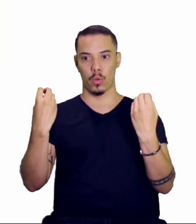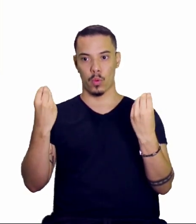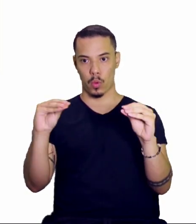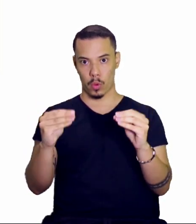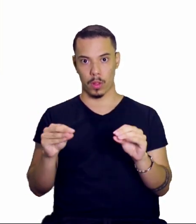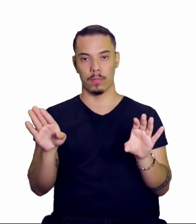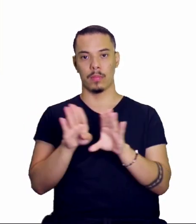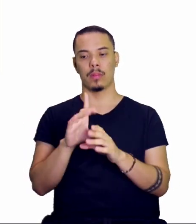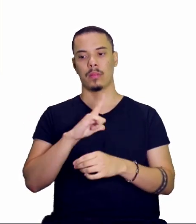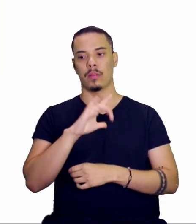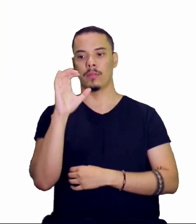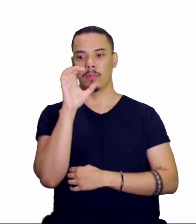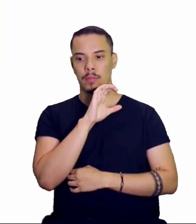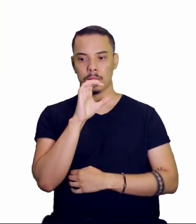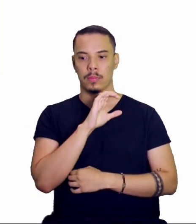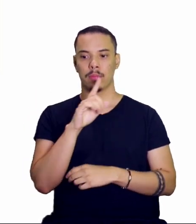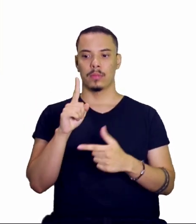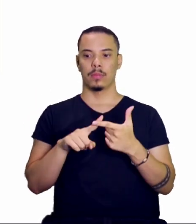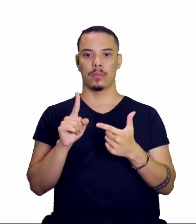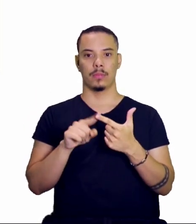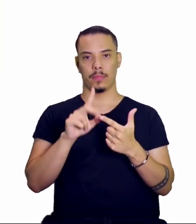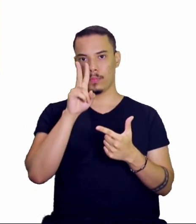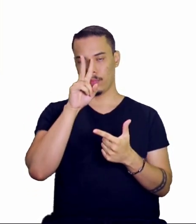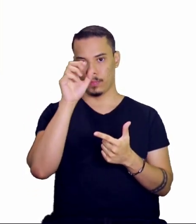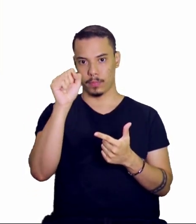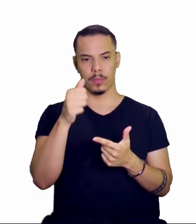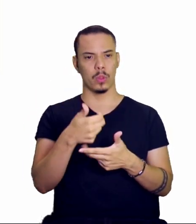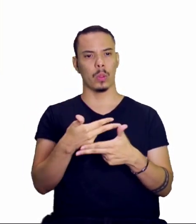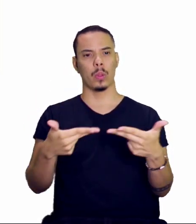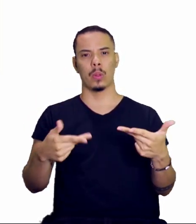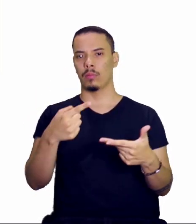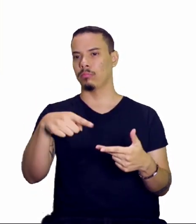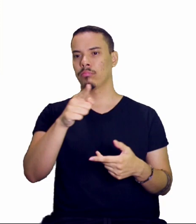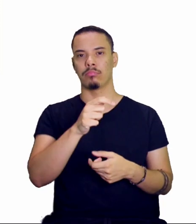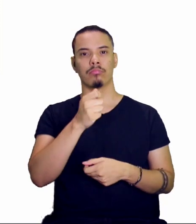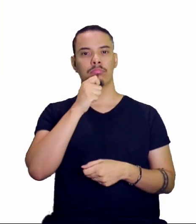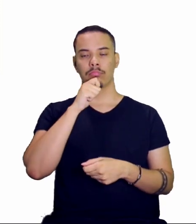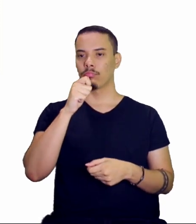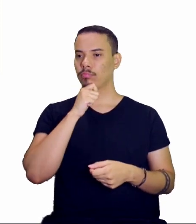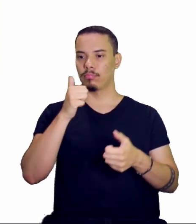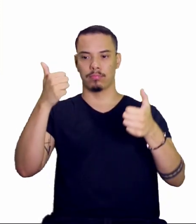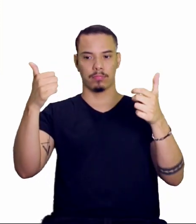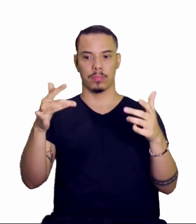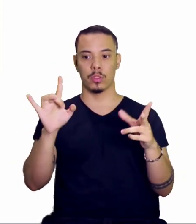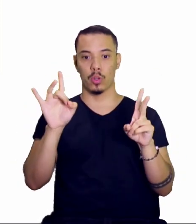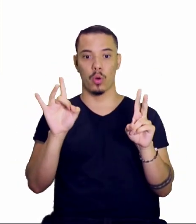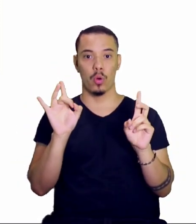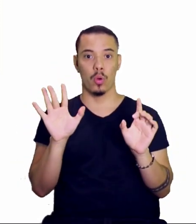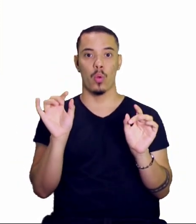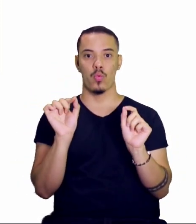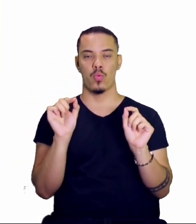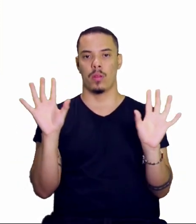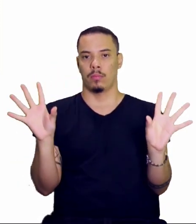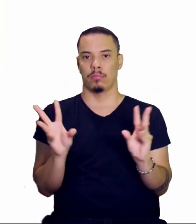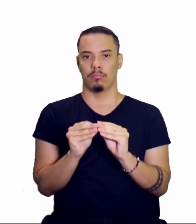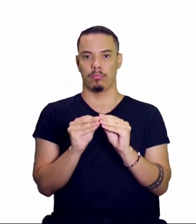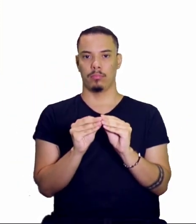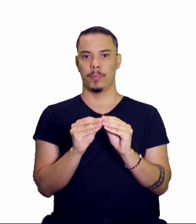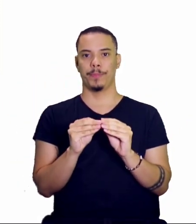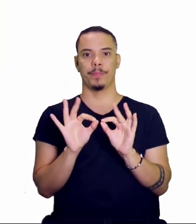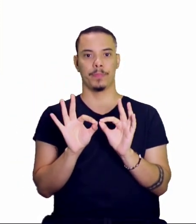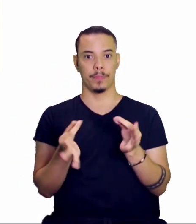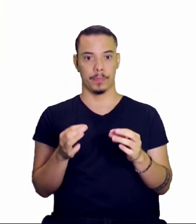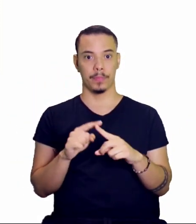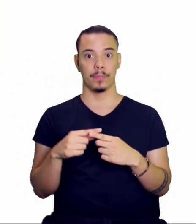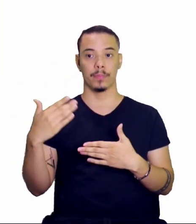temos velocidade, aceleração, força, coisas que vocês não estão vendo ainda, só tem um conhecimento simples, mas com certeza